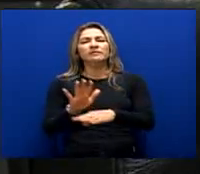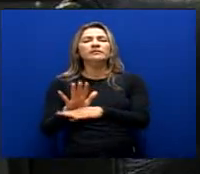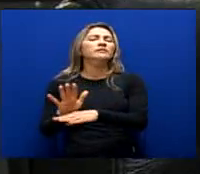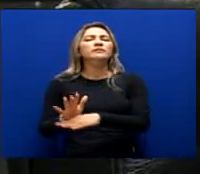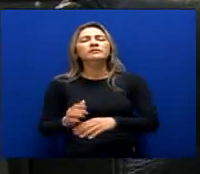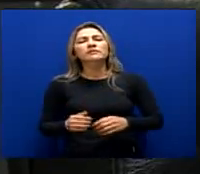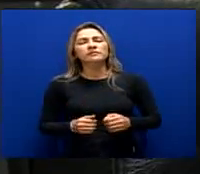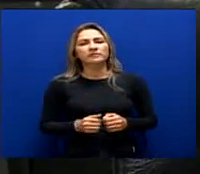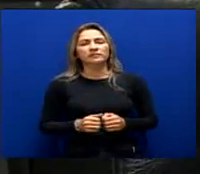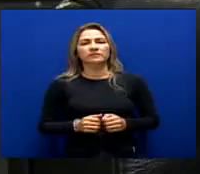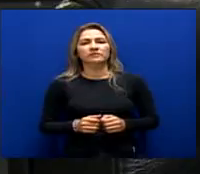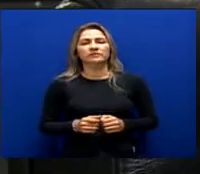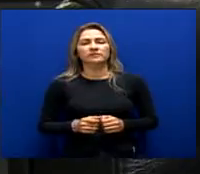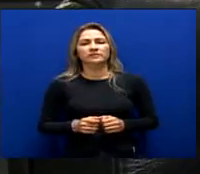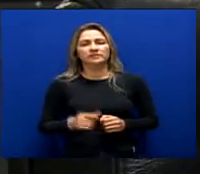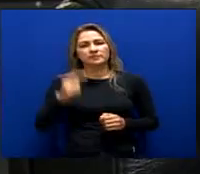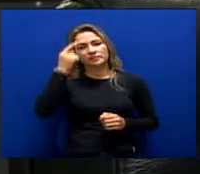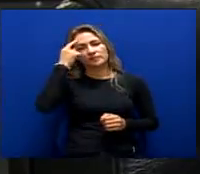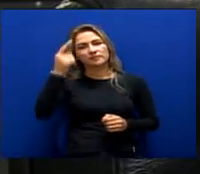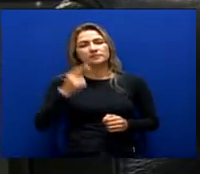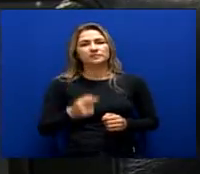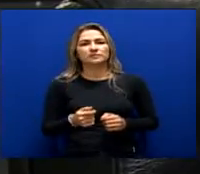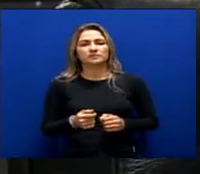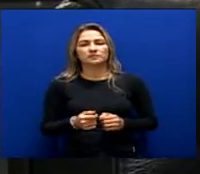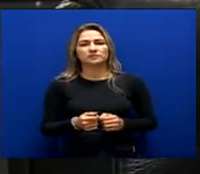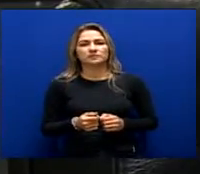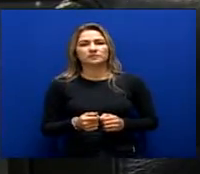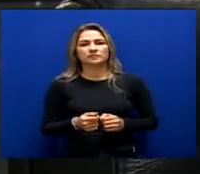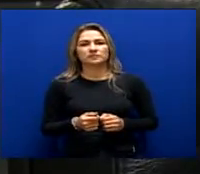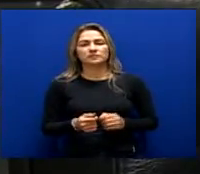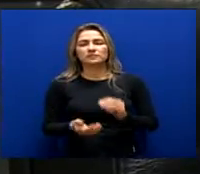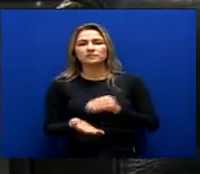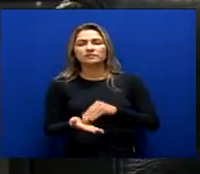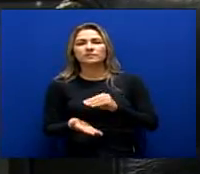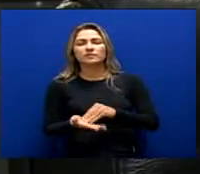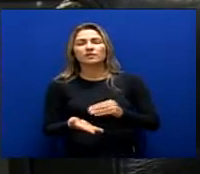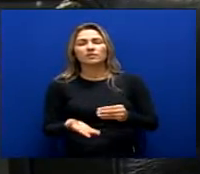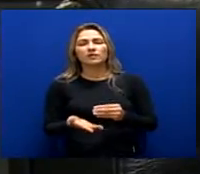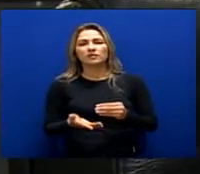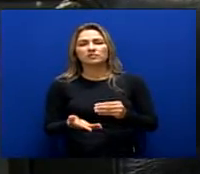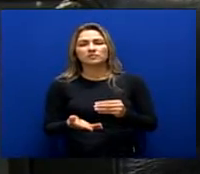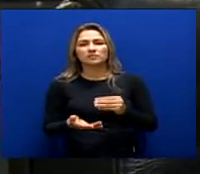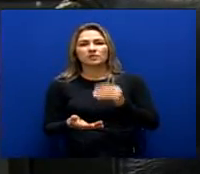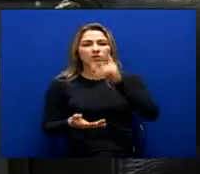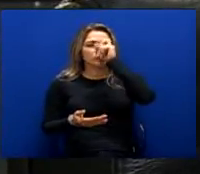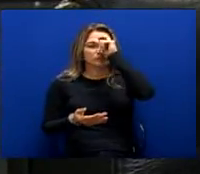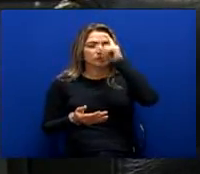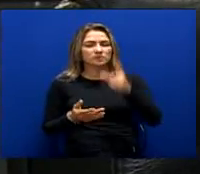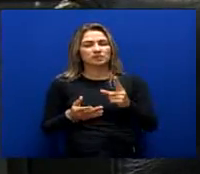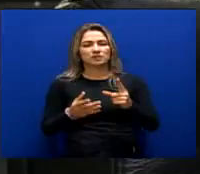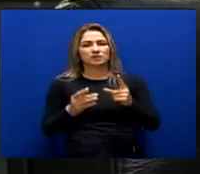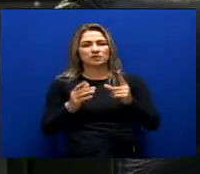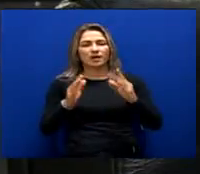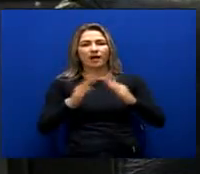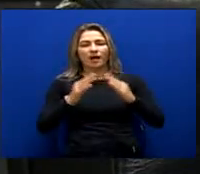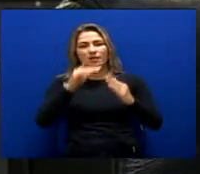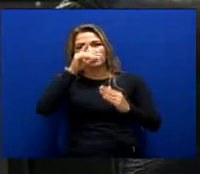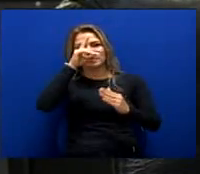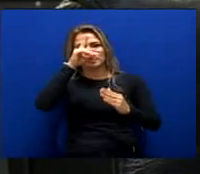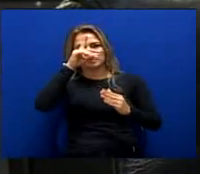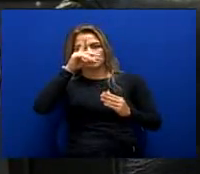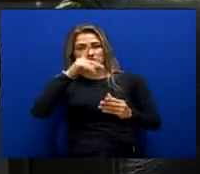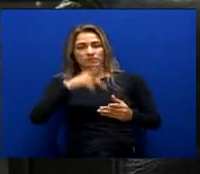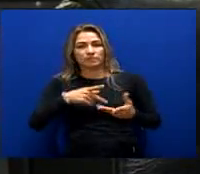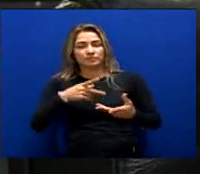a gente precisa pensar que será que tá faltando a rede ou tá faltando é o interesse público